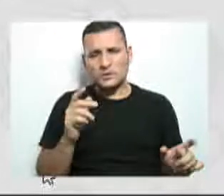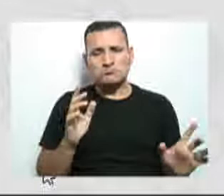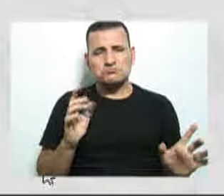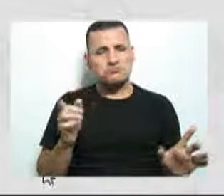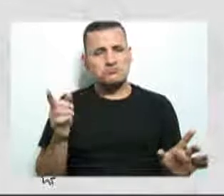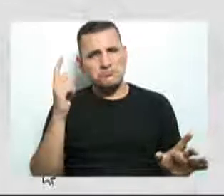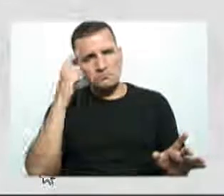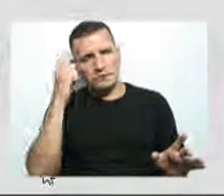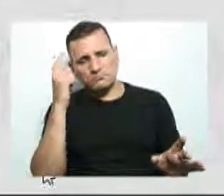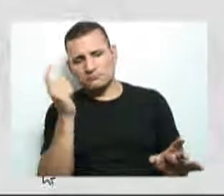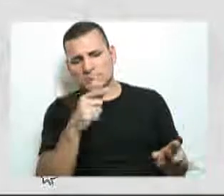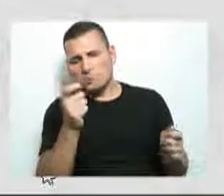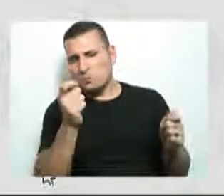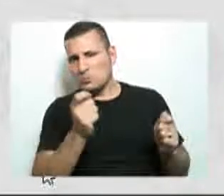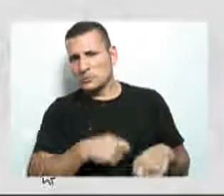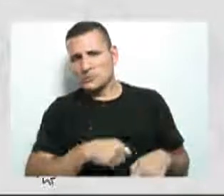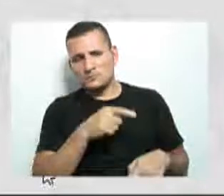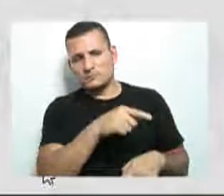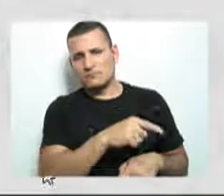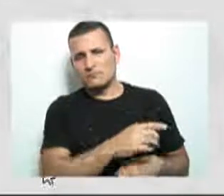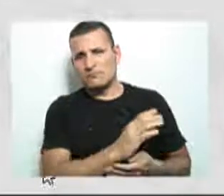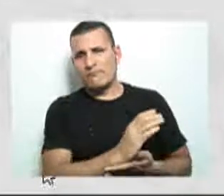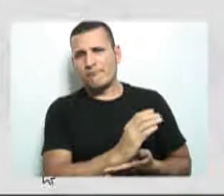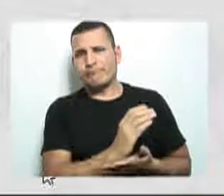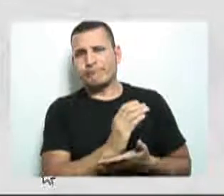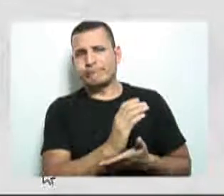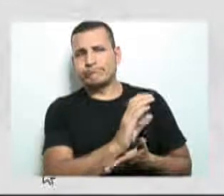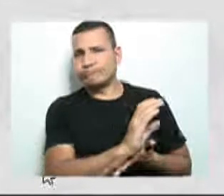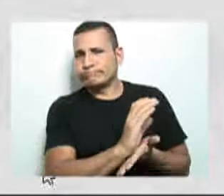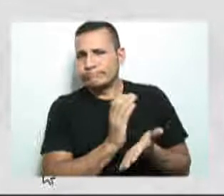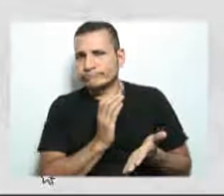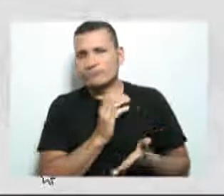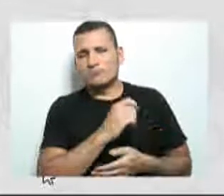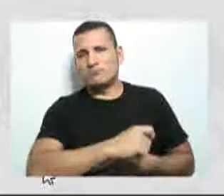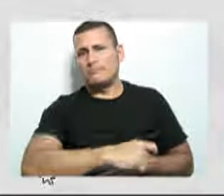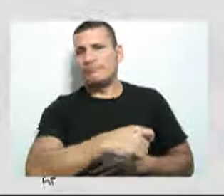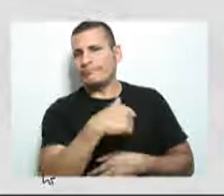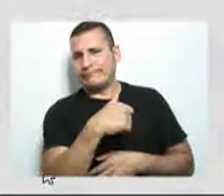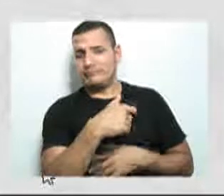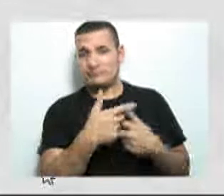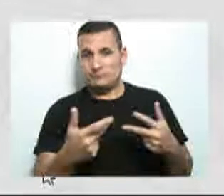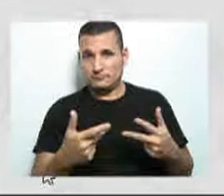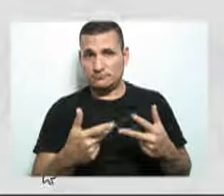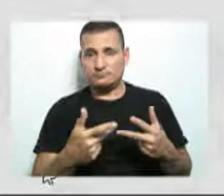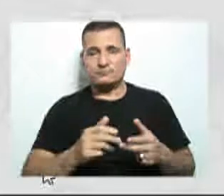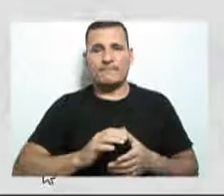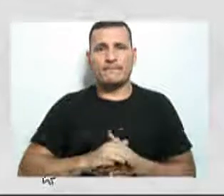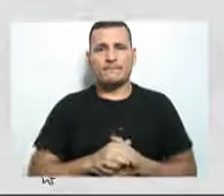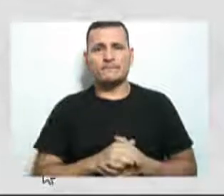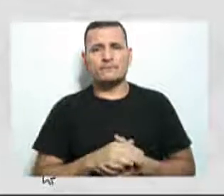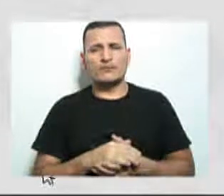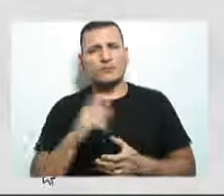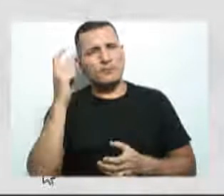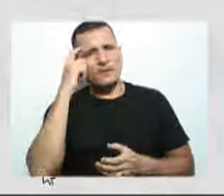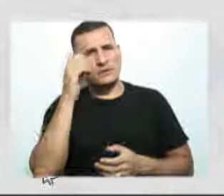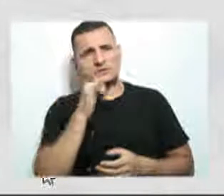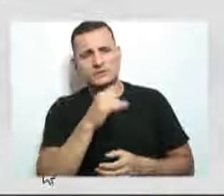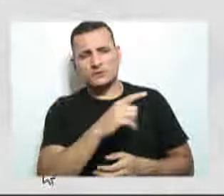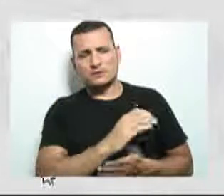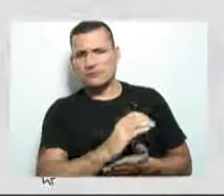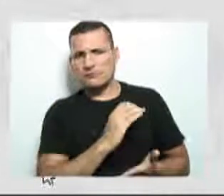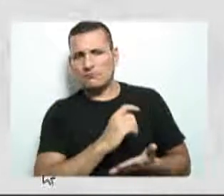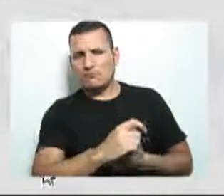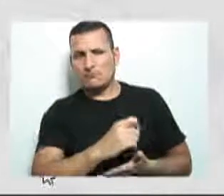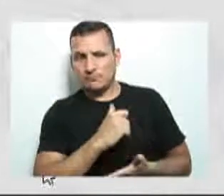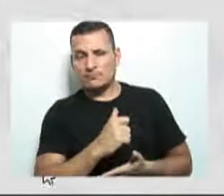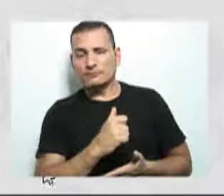ele, visando, né, a essa recompensa A se submeterá ao indivíduo B. Eita, professor, confundiu